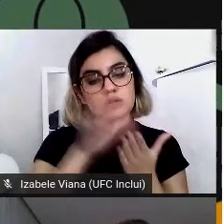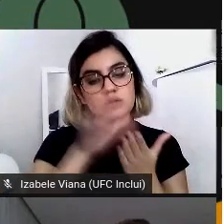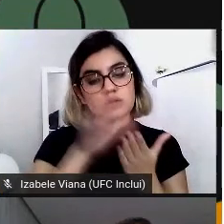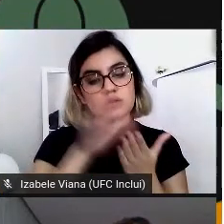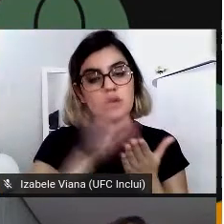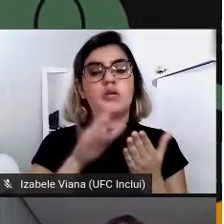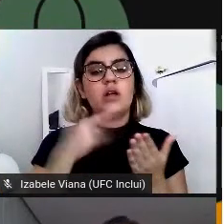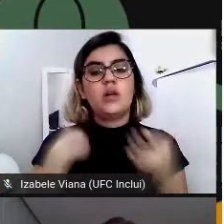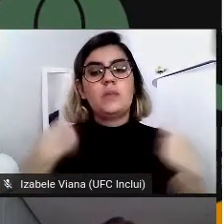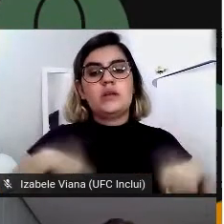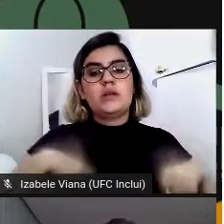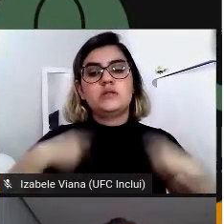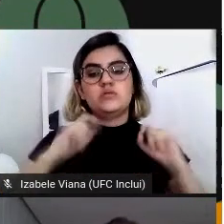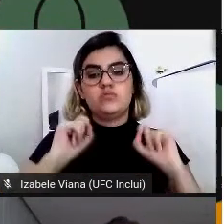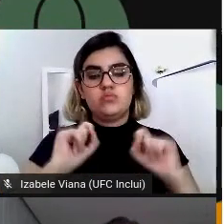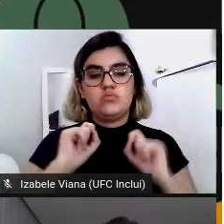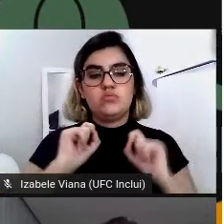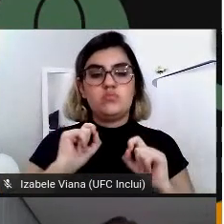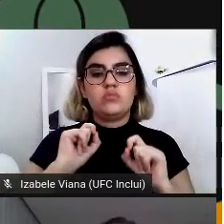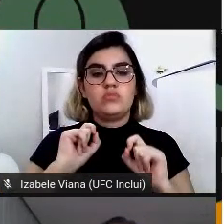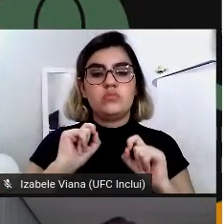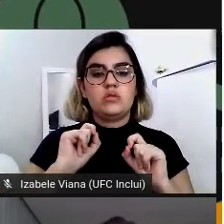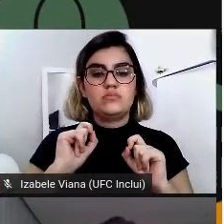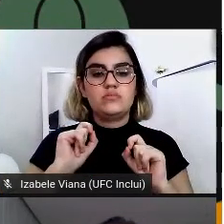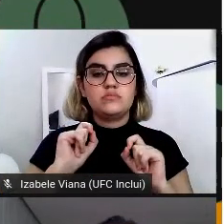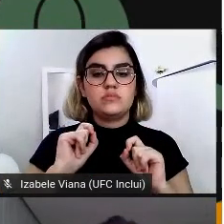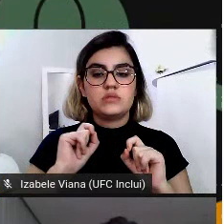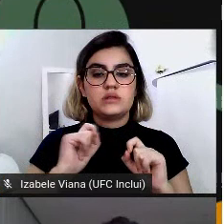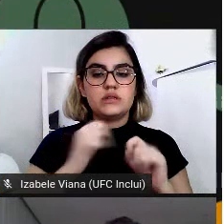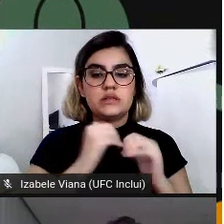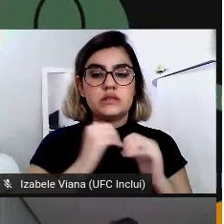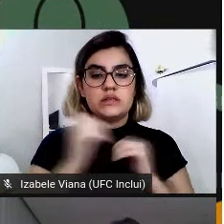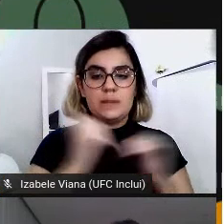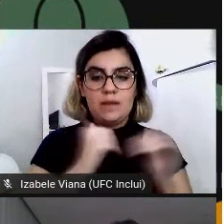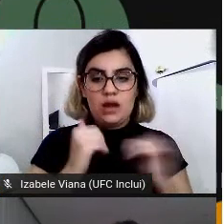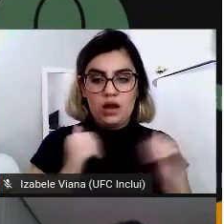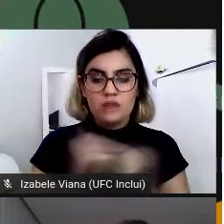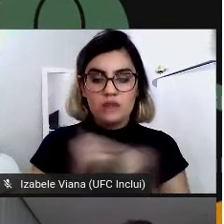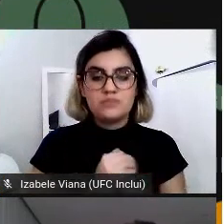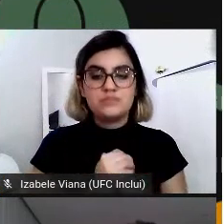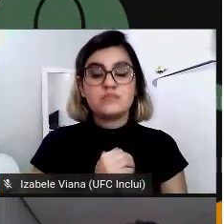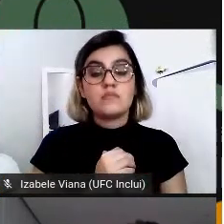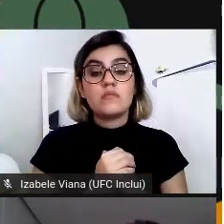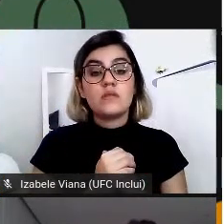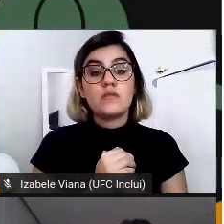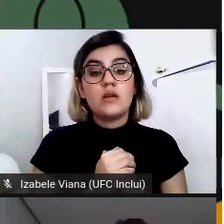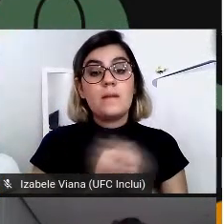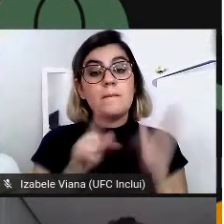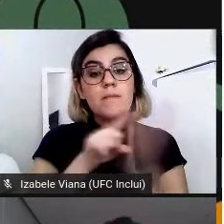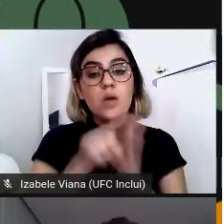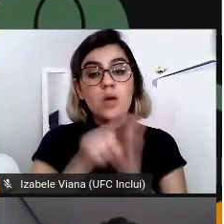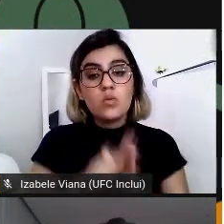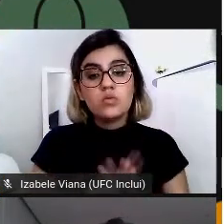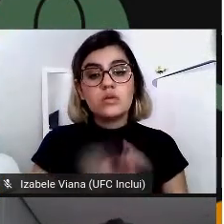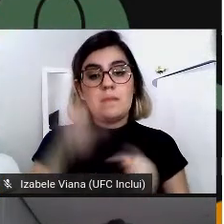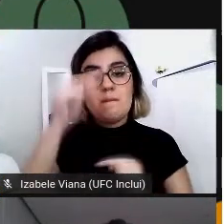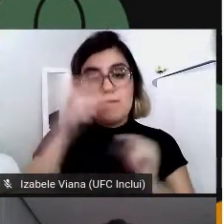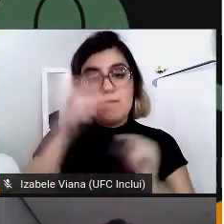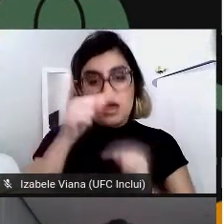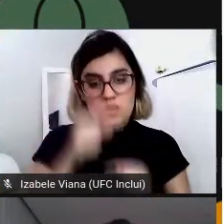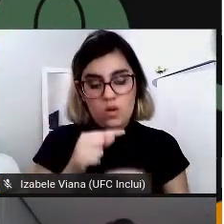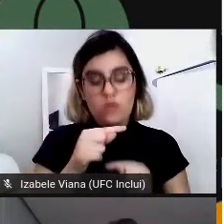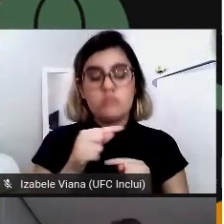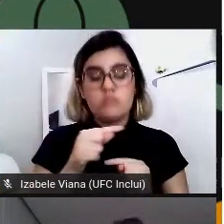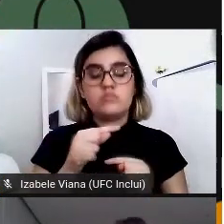é separar em perguntas menores, né, em perguntas específicas, para que eu consiga responder essa